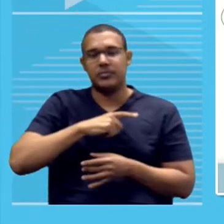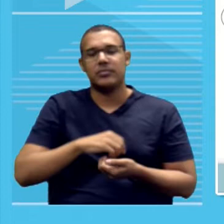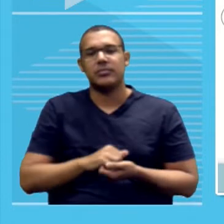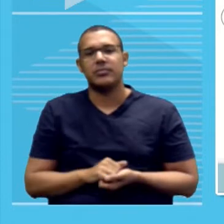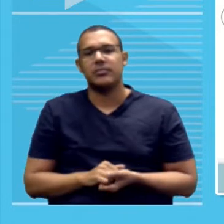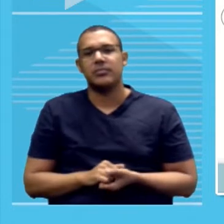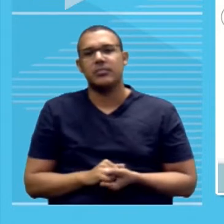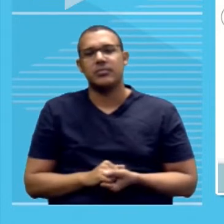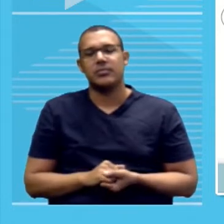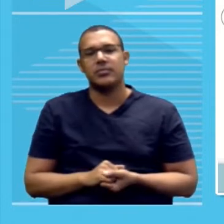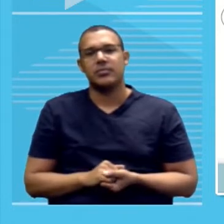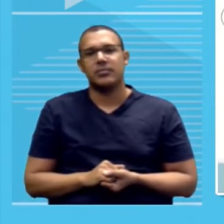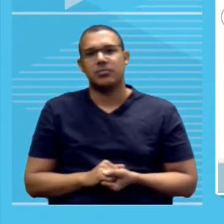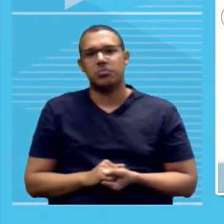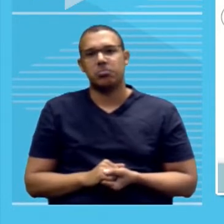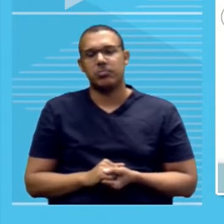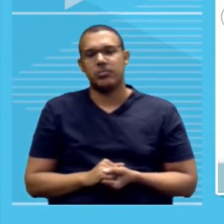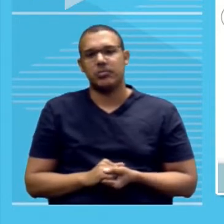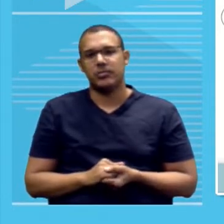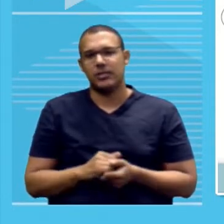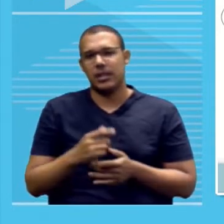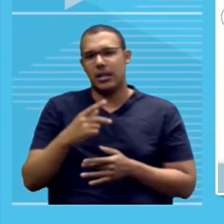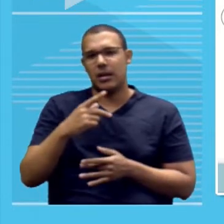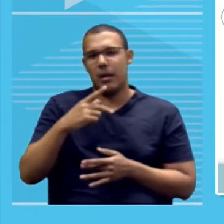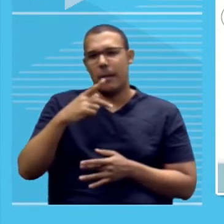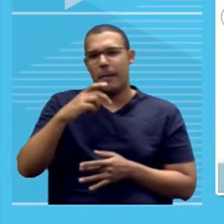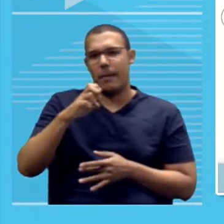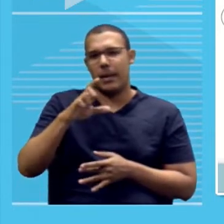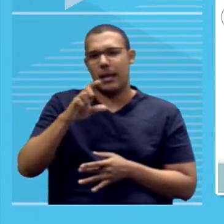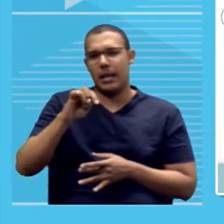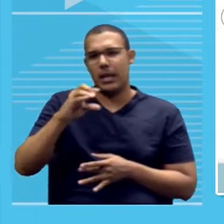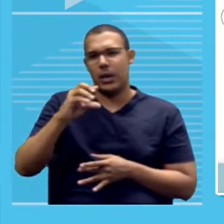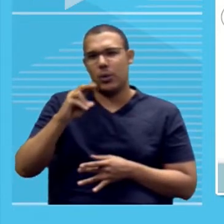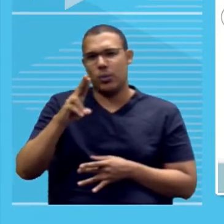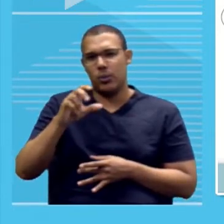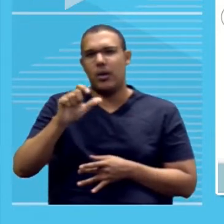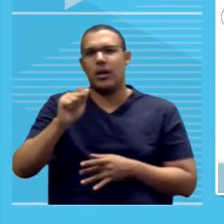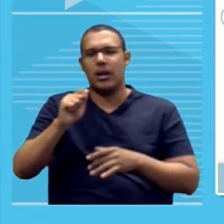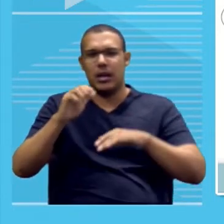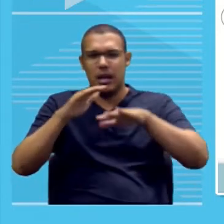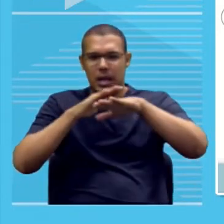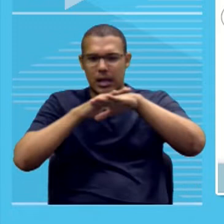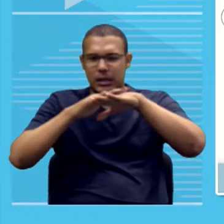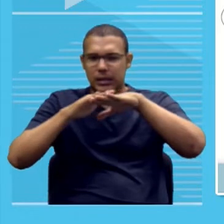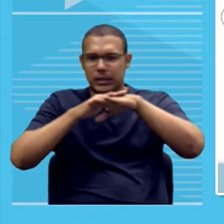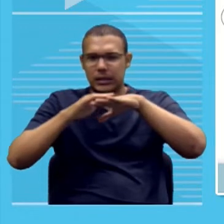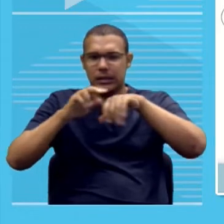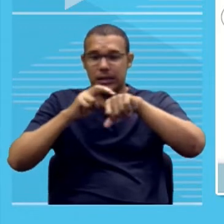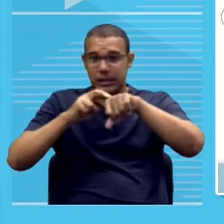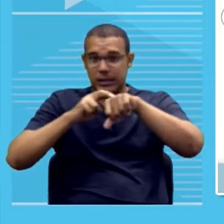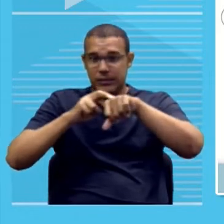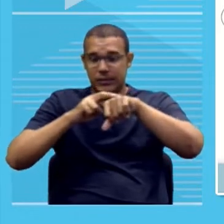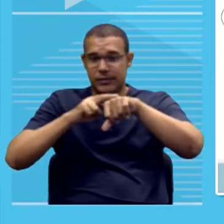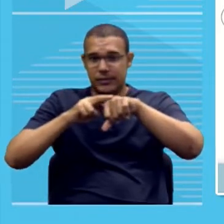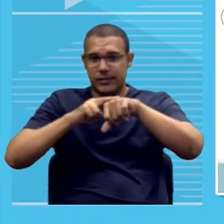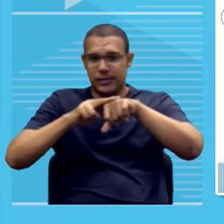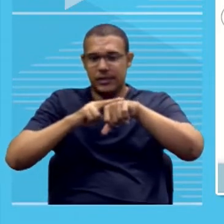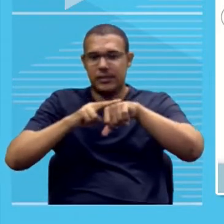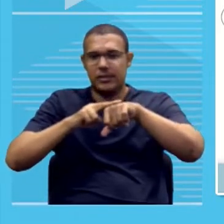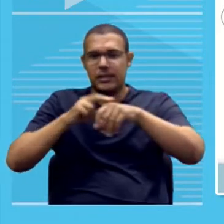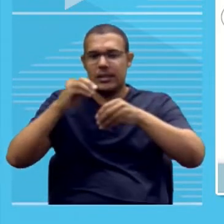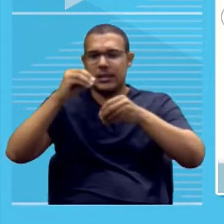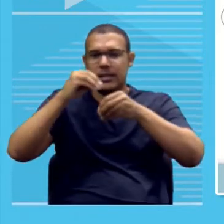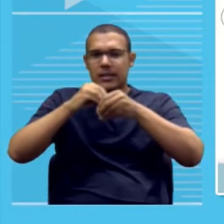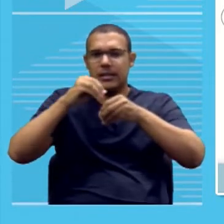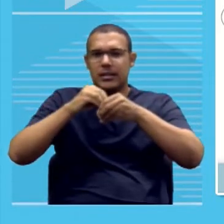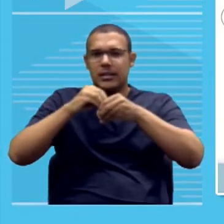por uma película de vidro, que vai ajudar na emissão de luz, uma base, e ali dentro